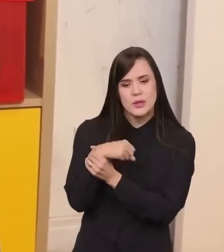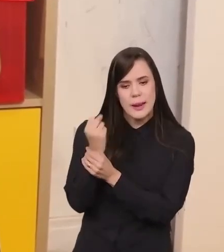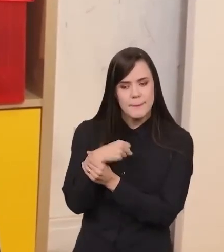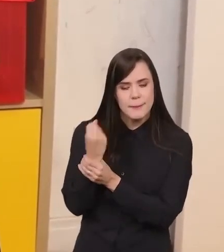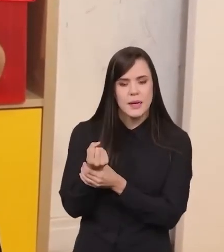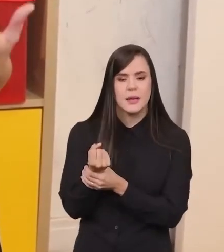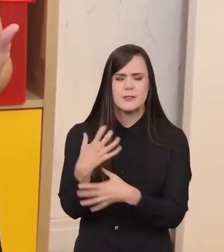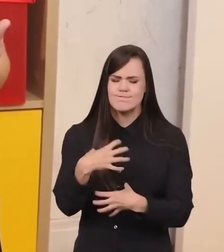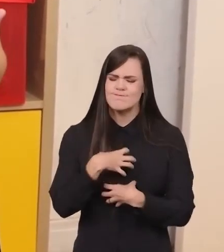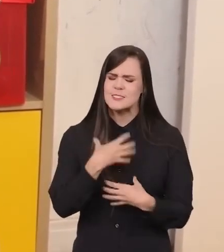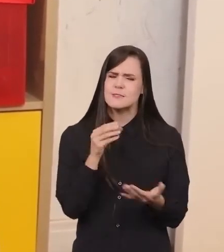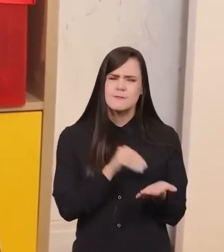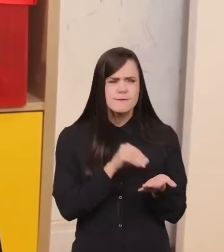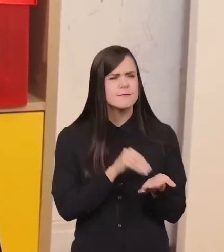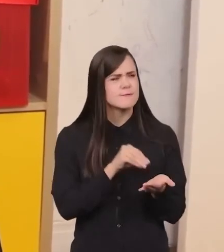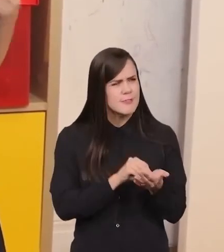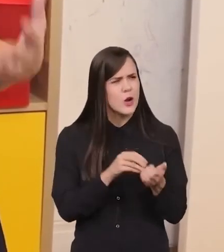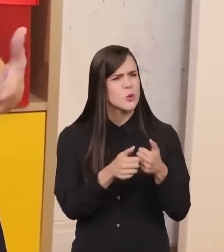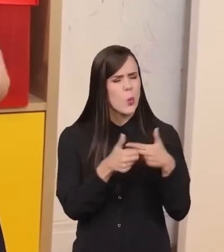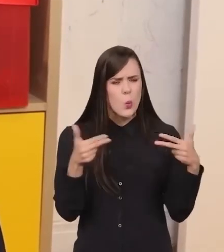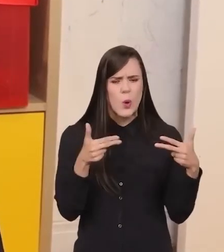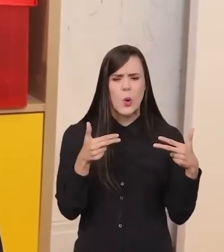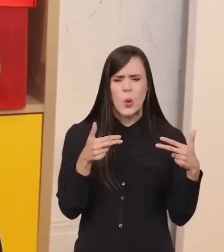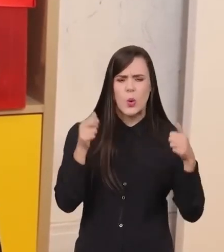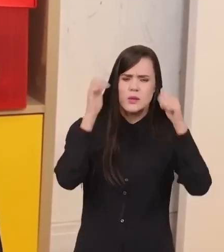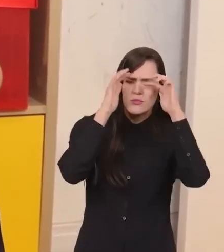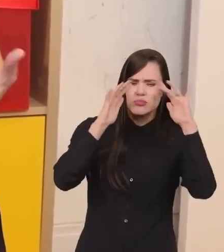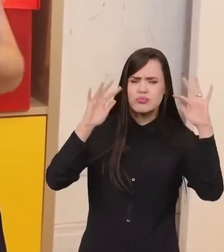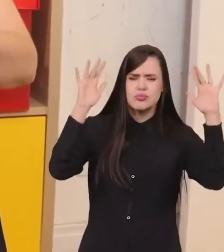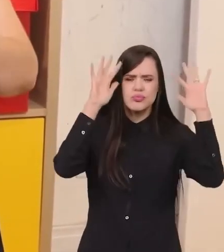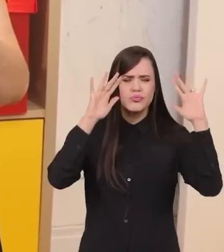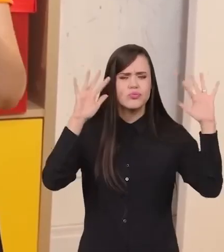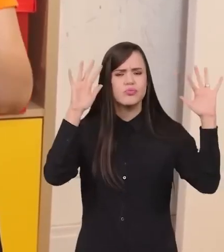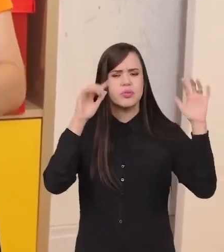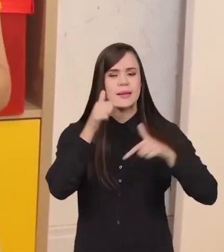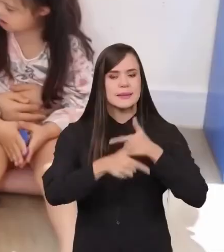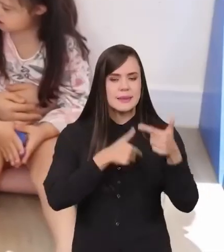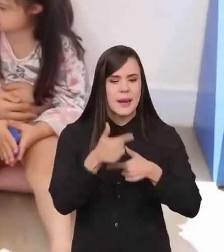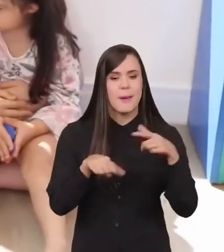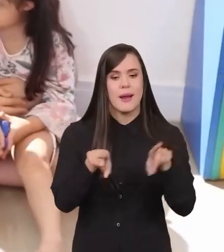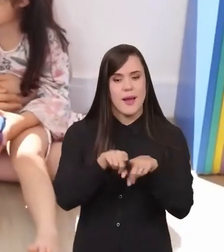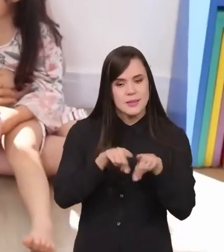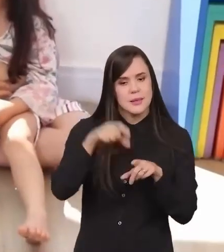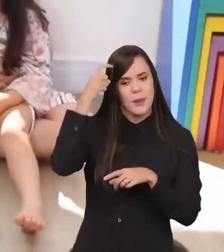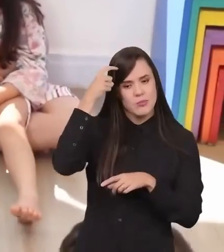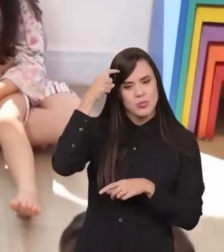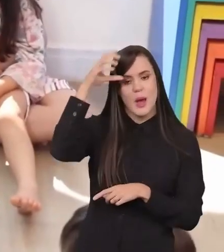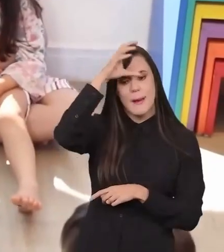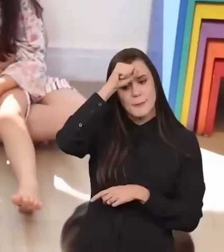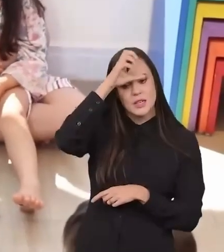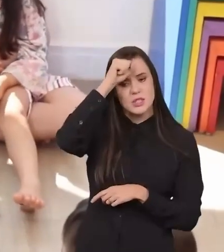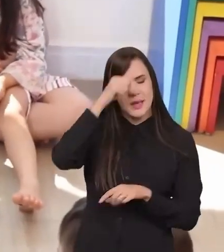fisioterapia. E eu sentia falta de ter alguma coisa que fosse mais lúdica, mais expressiva, que trabalhasse o cognitivo, a